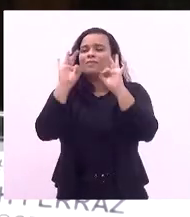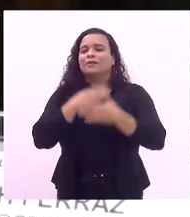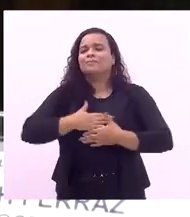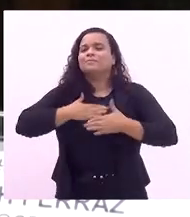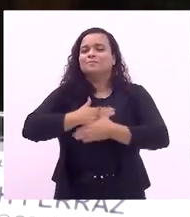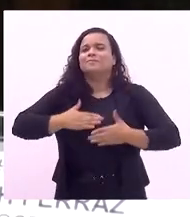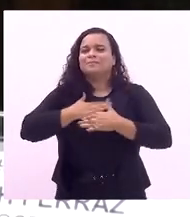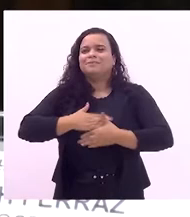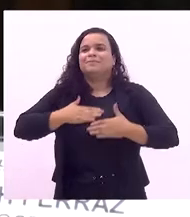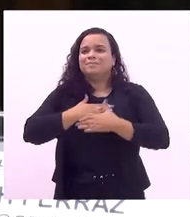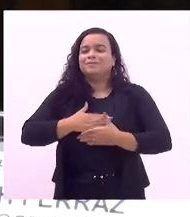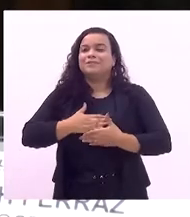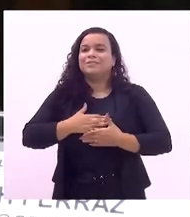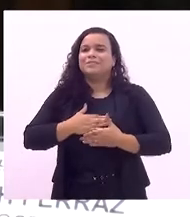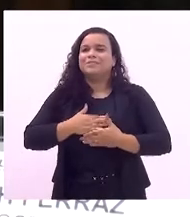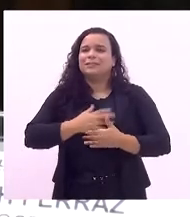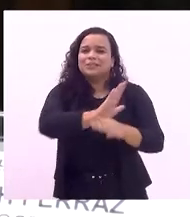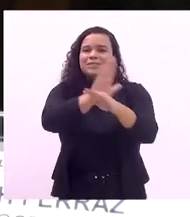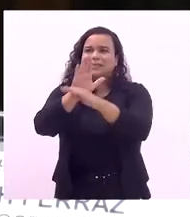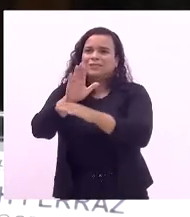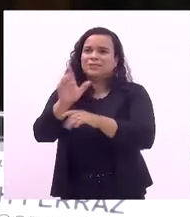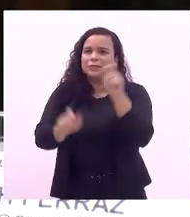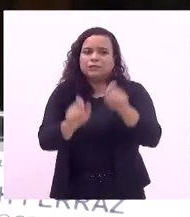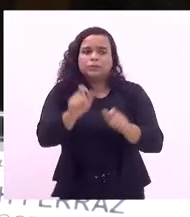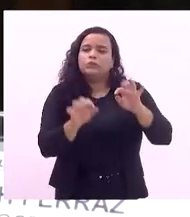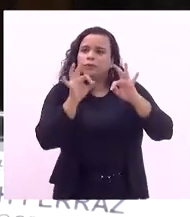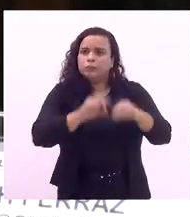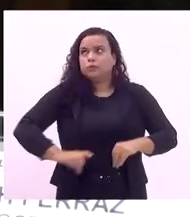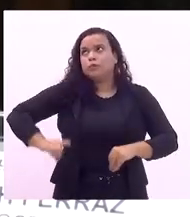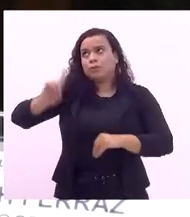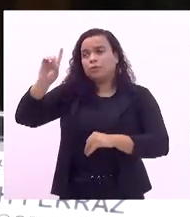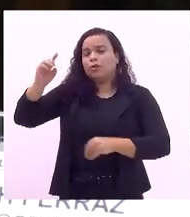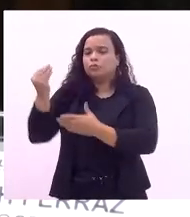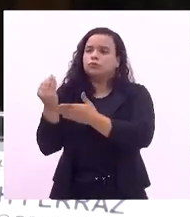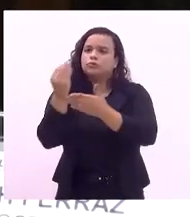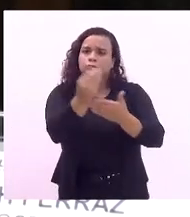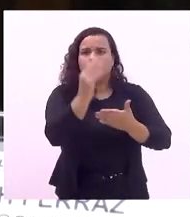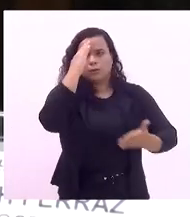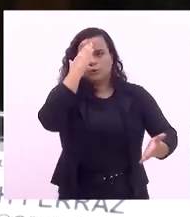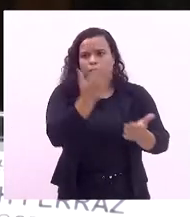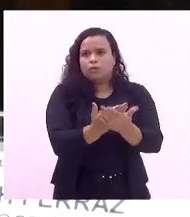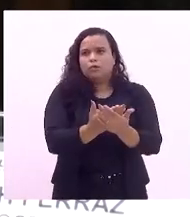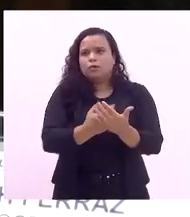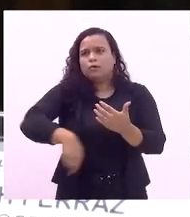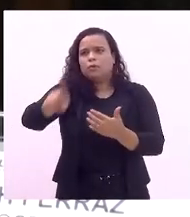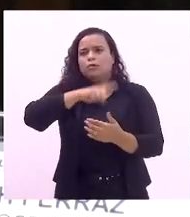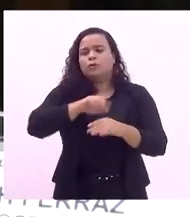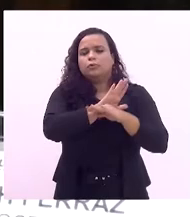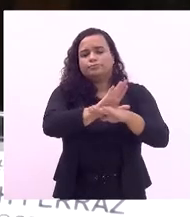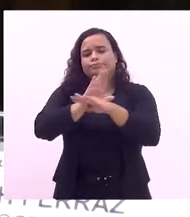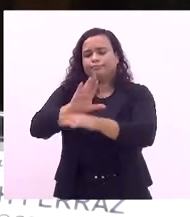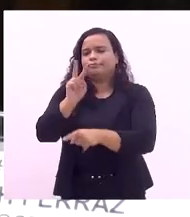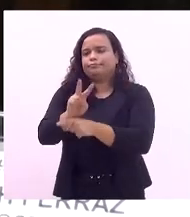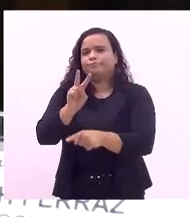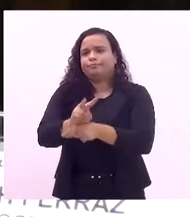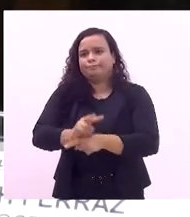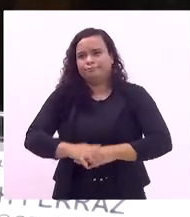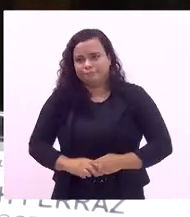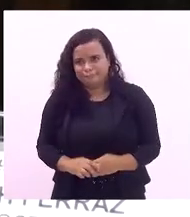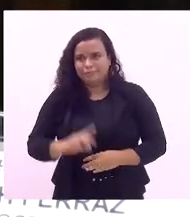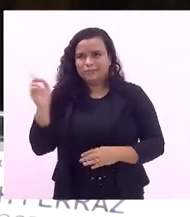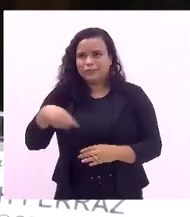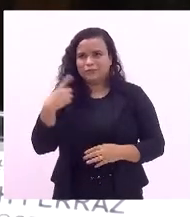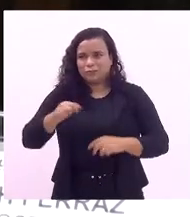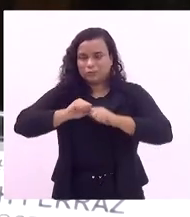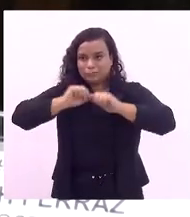felizes a condução dos nossos irmãos mais pequeninos aqueles que Deus confiou a nossa guarda e proteção como